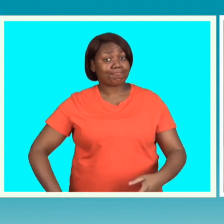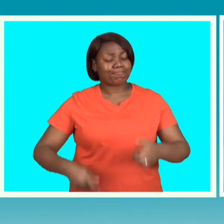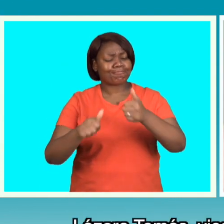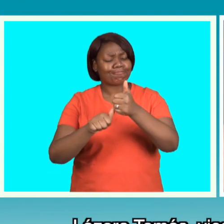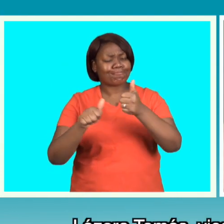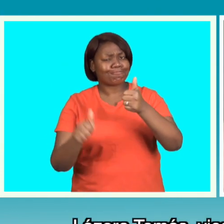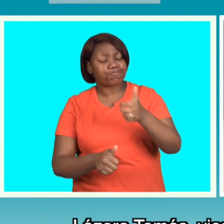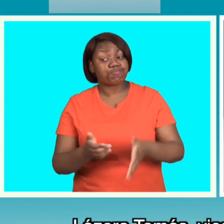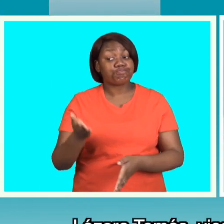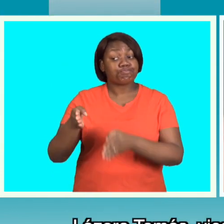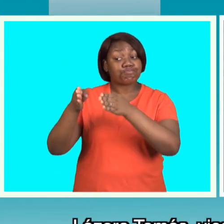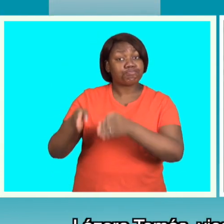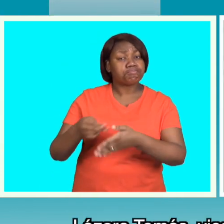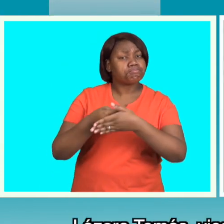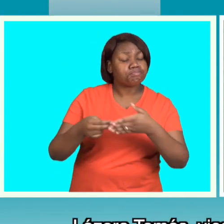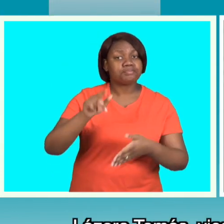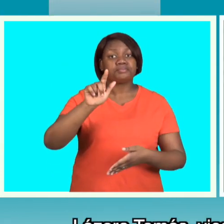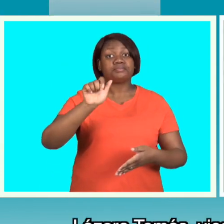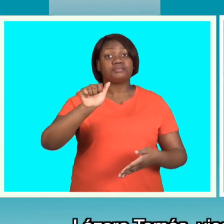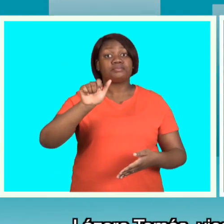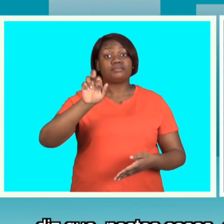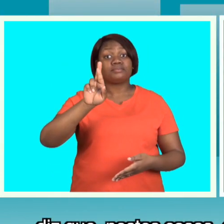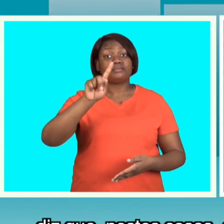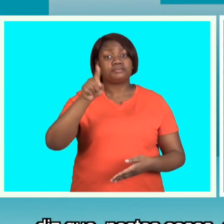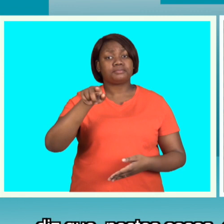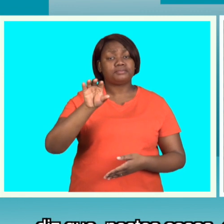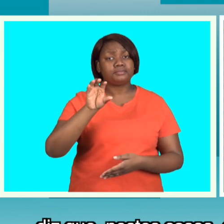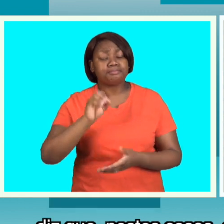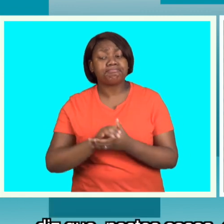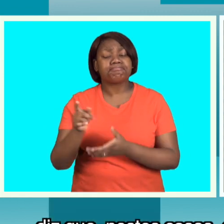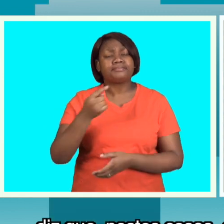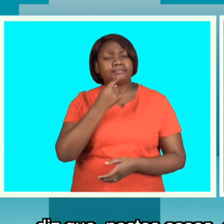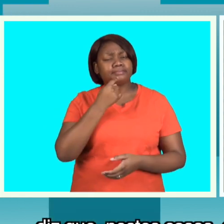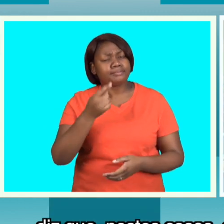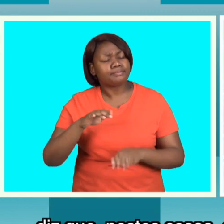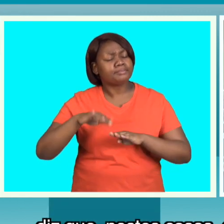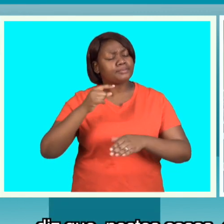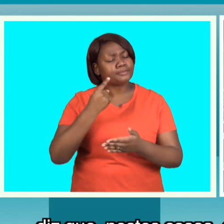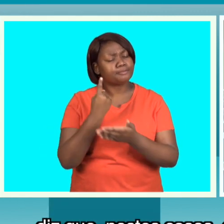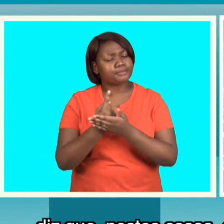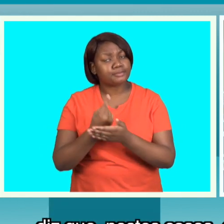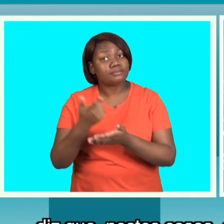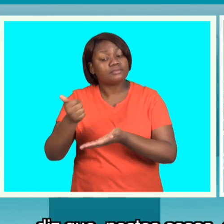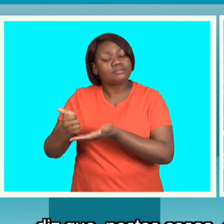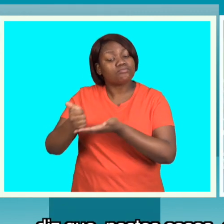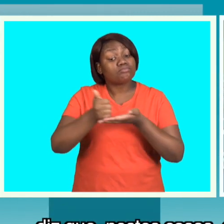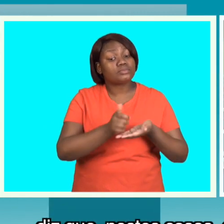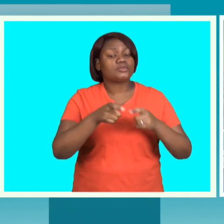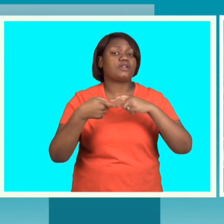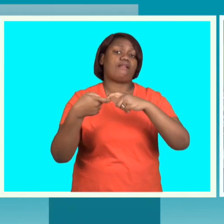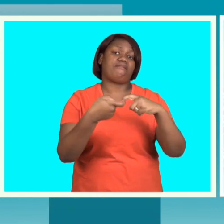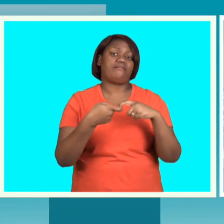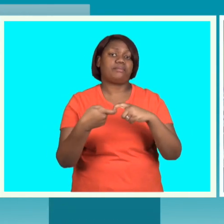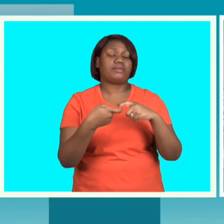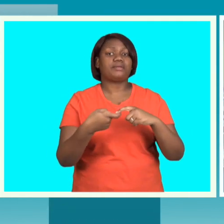Lázaro Tomás, vice-presidente da Amozam, diz que nestes casos o apoio familiar é fundamental.